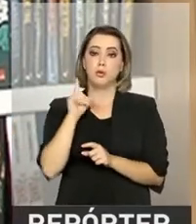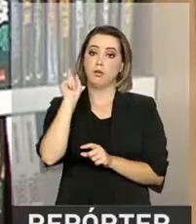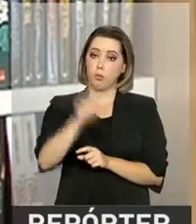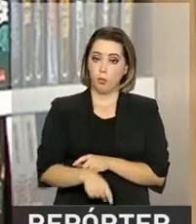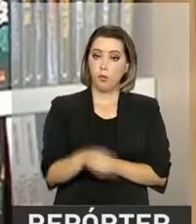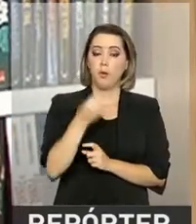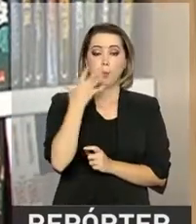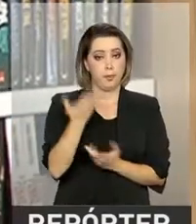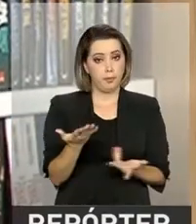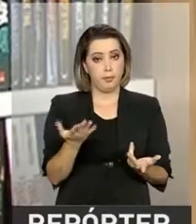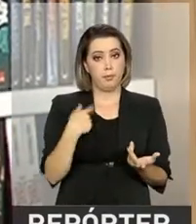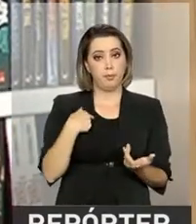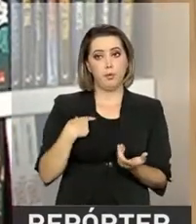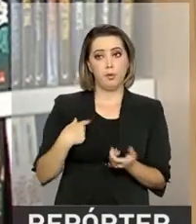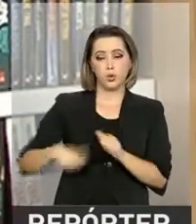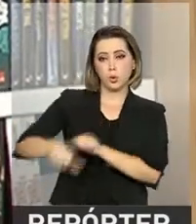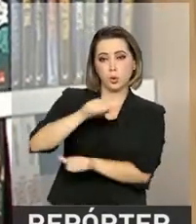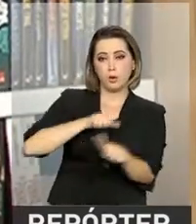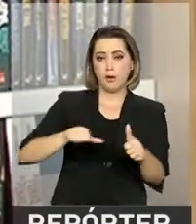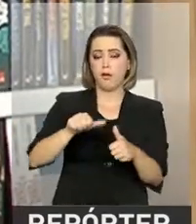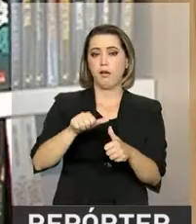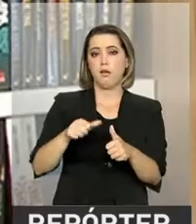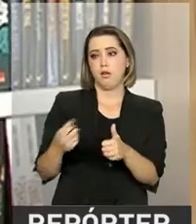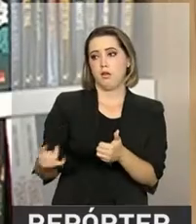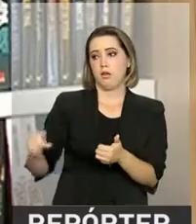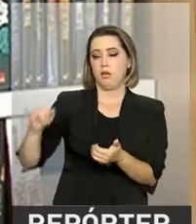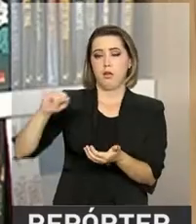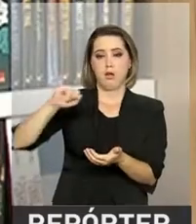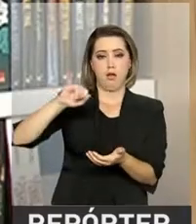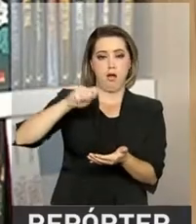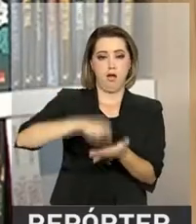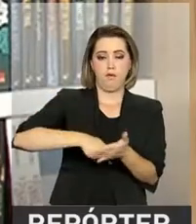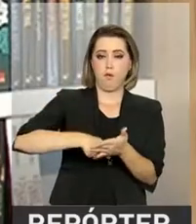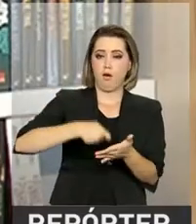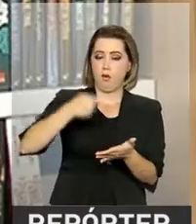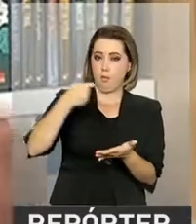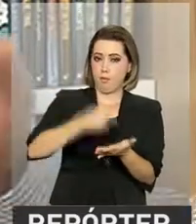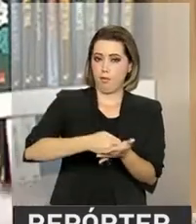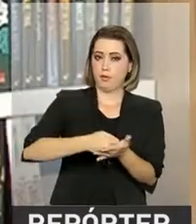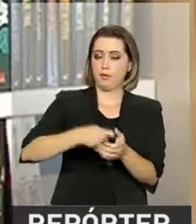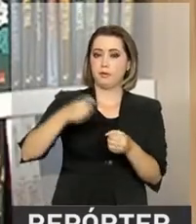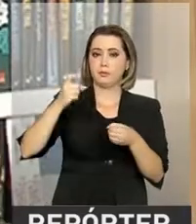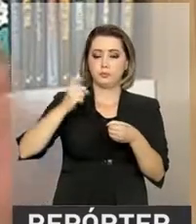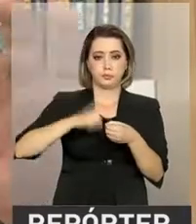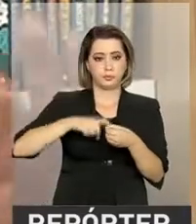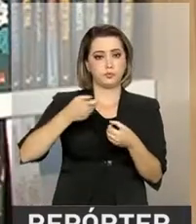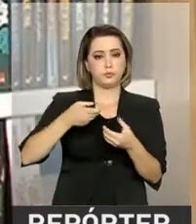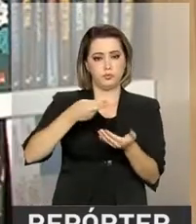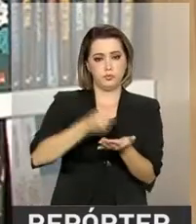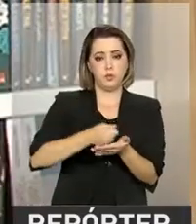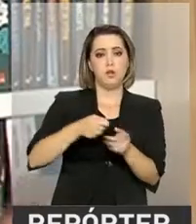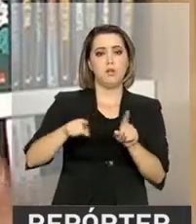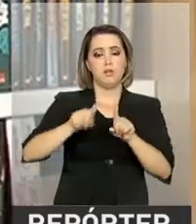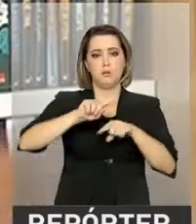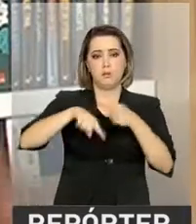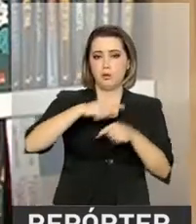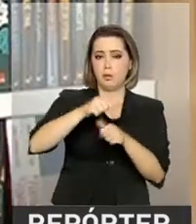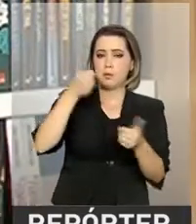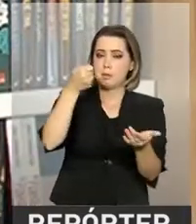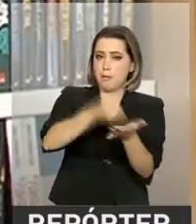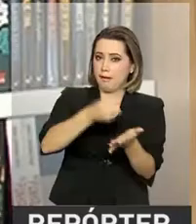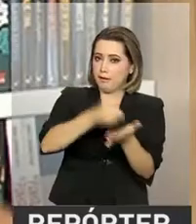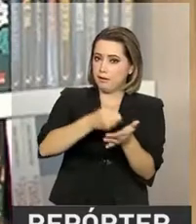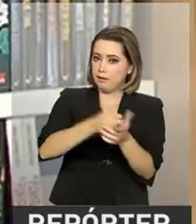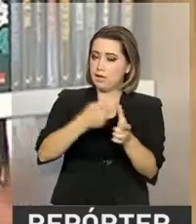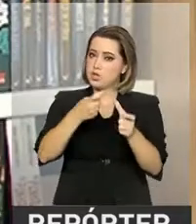ele receba, faça a antecipação deste imposto de renda e com este recurso faça a liquidação do financiamento que ele tem com o cartão